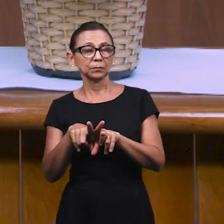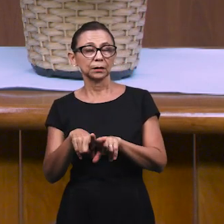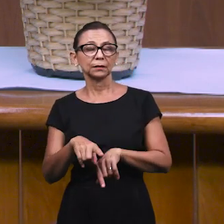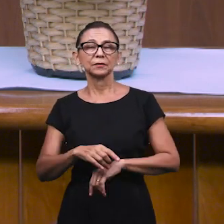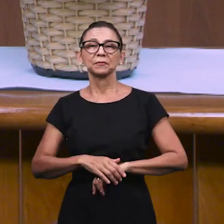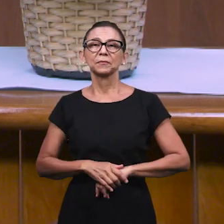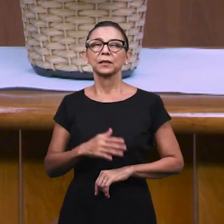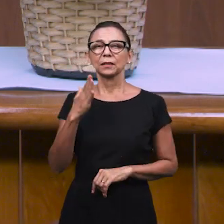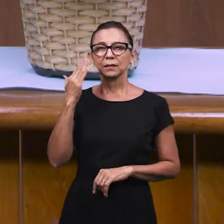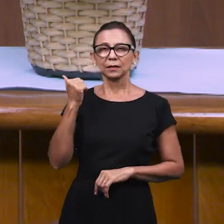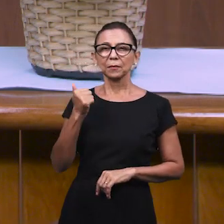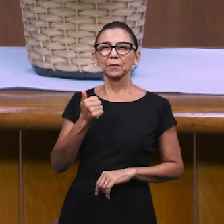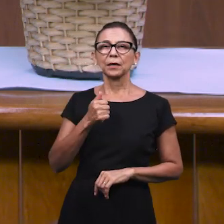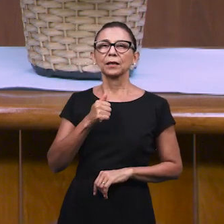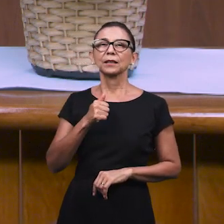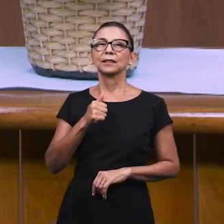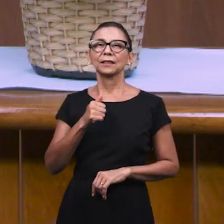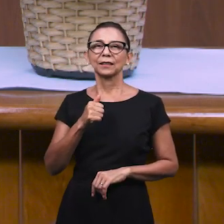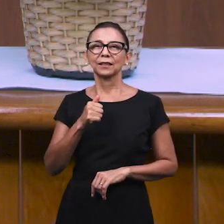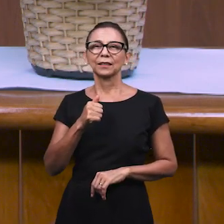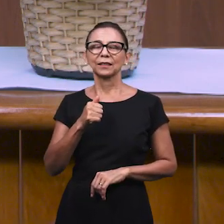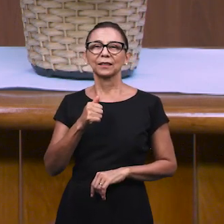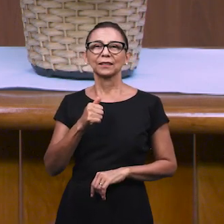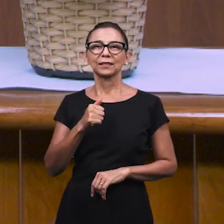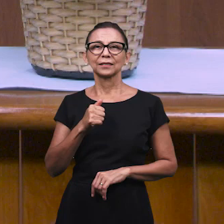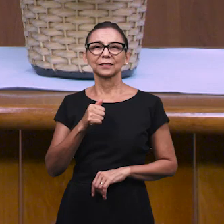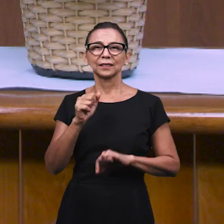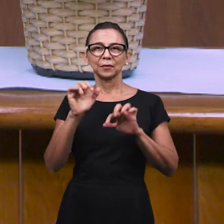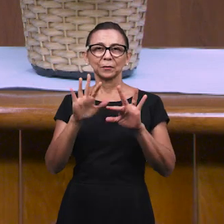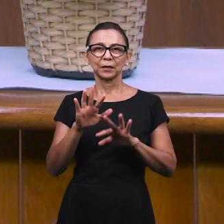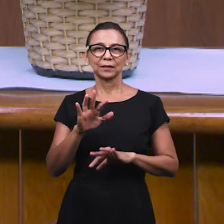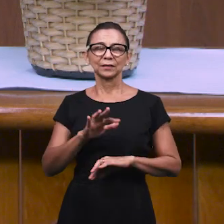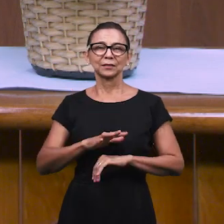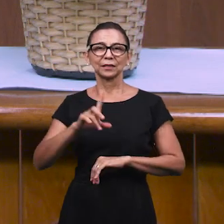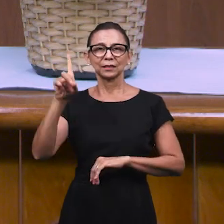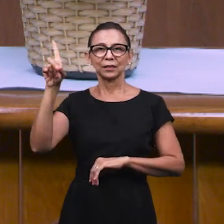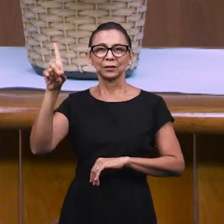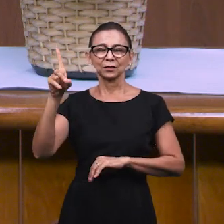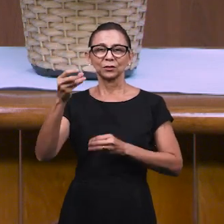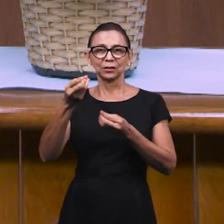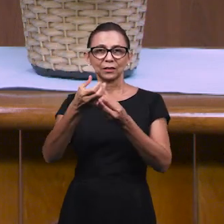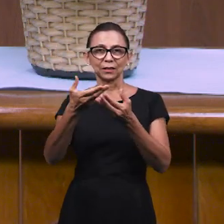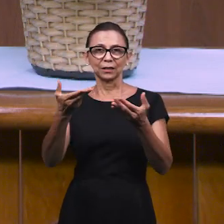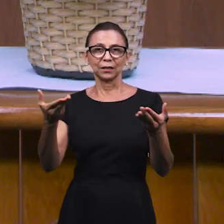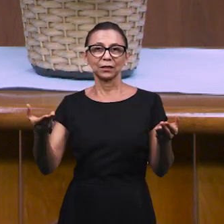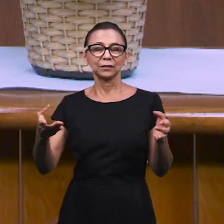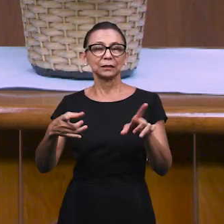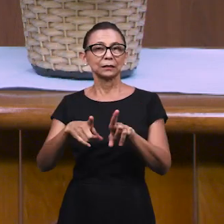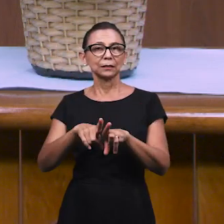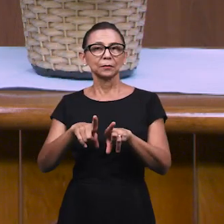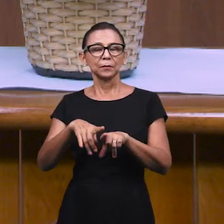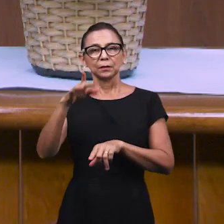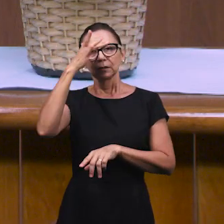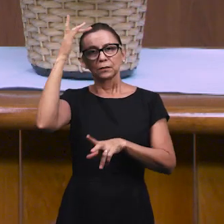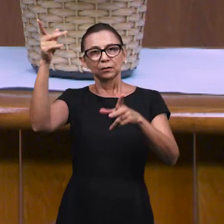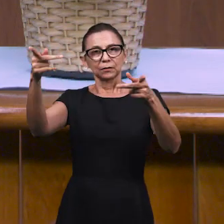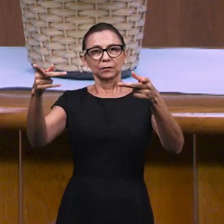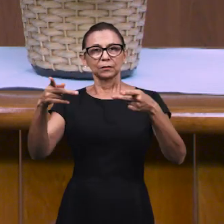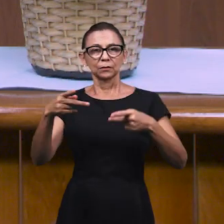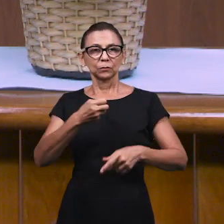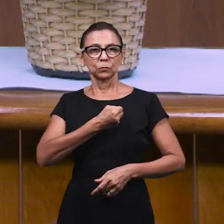todos participarmos desta bênção que você tem recebido com o Senhor. E também para os nossos visitantes ao